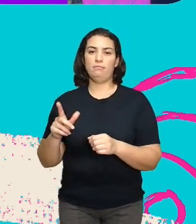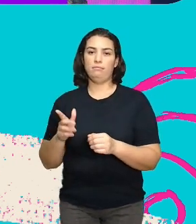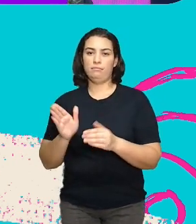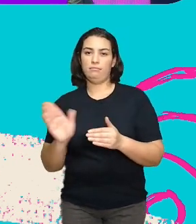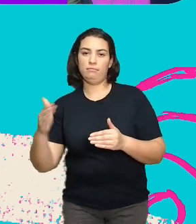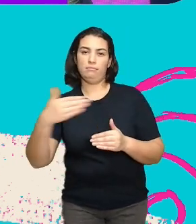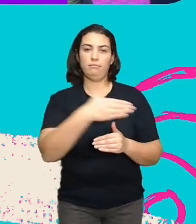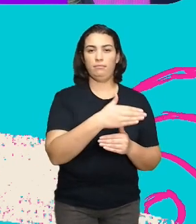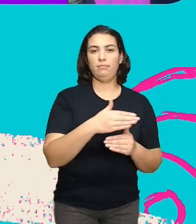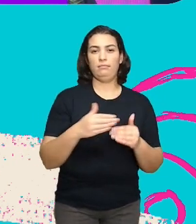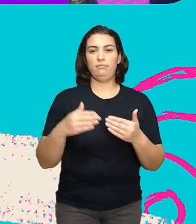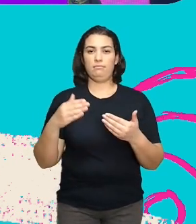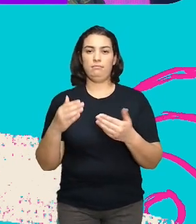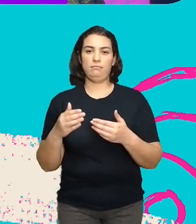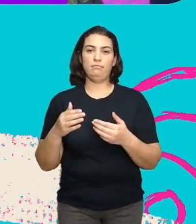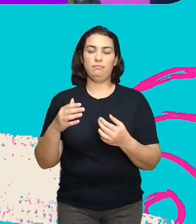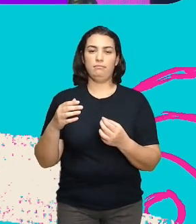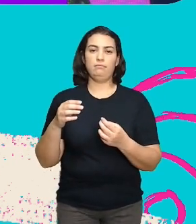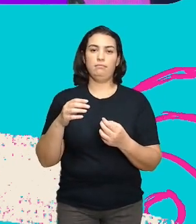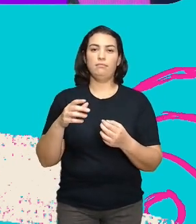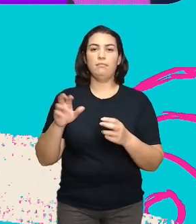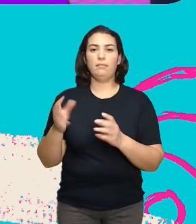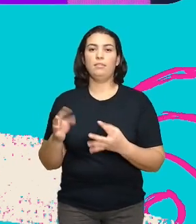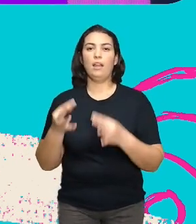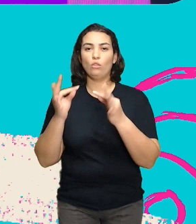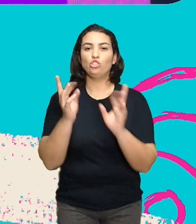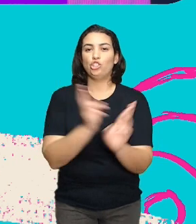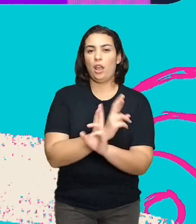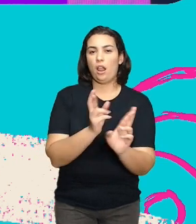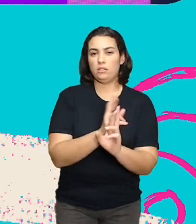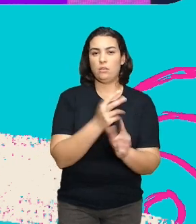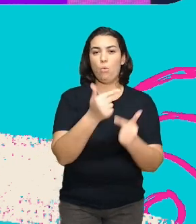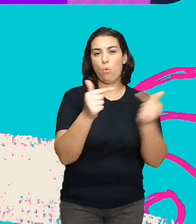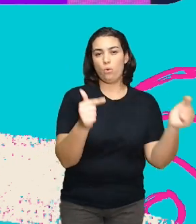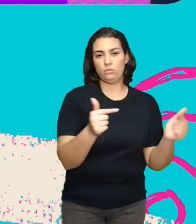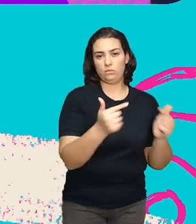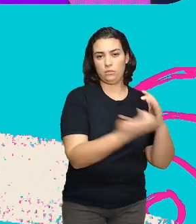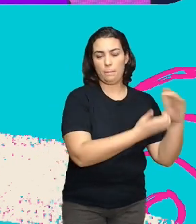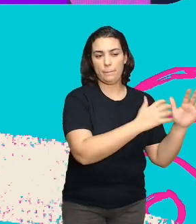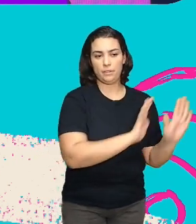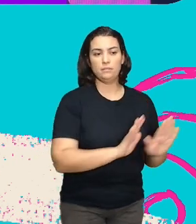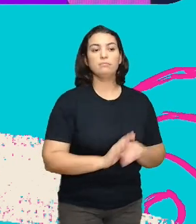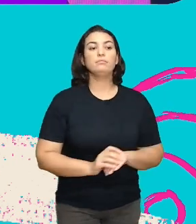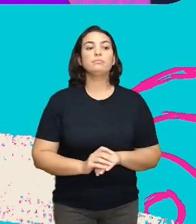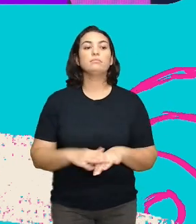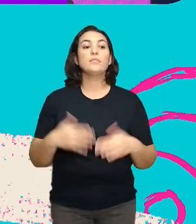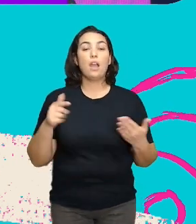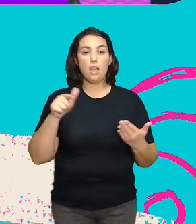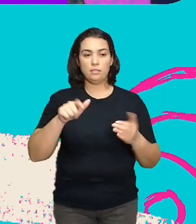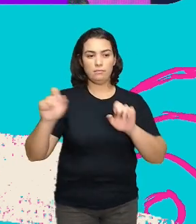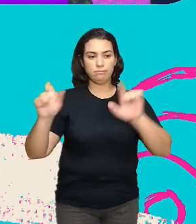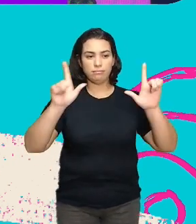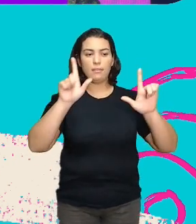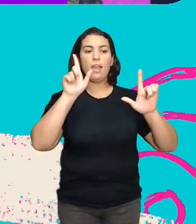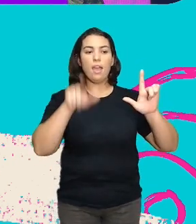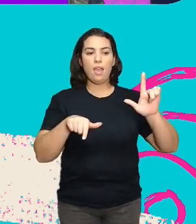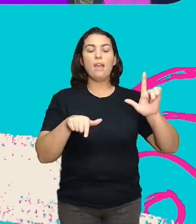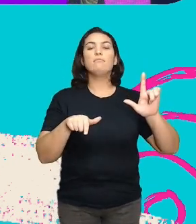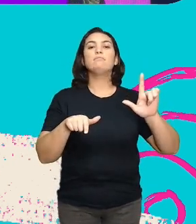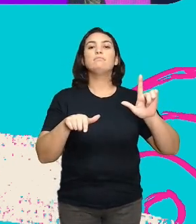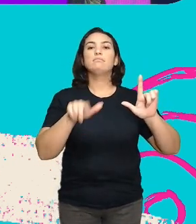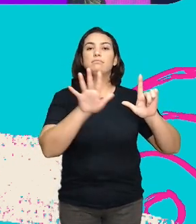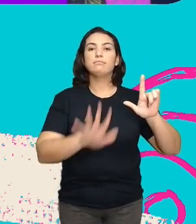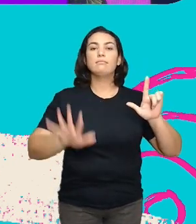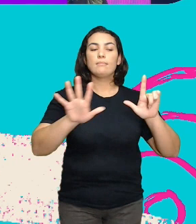todas as funções hoje já existem. Esse é o painel de vagas, especificamente